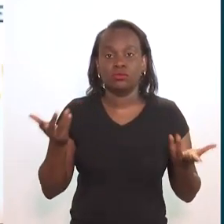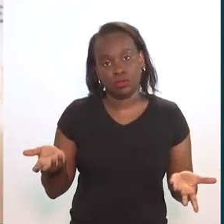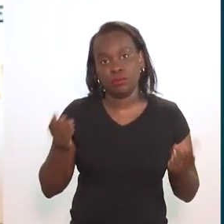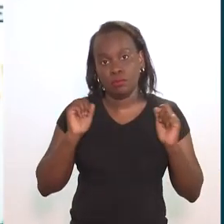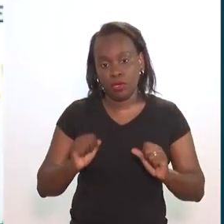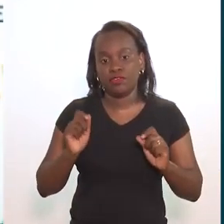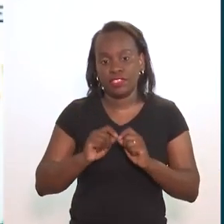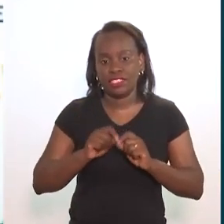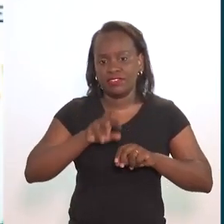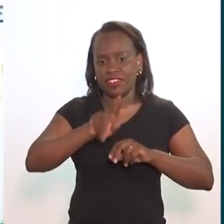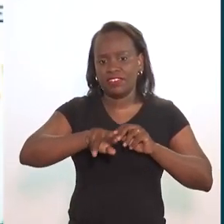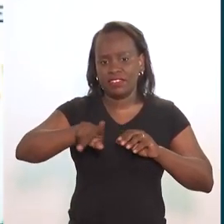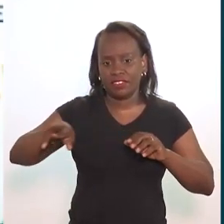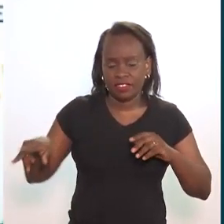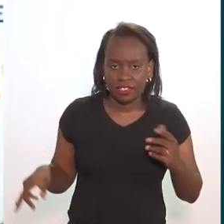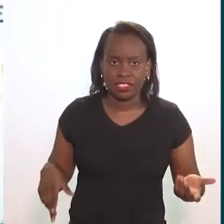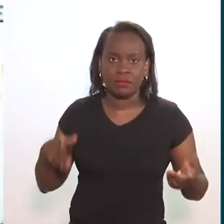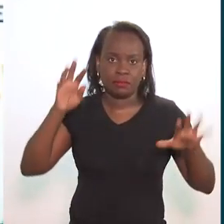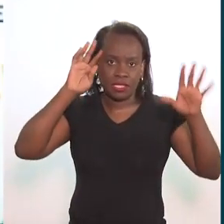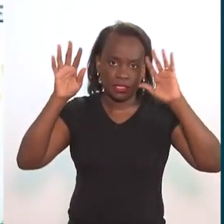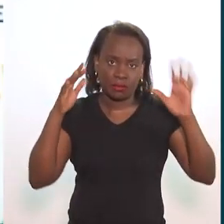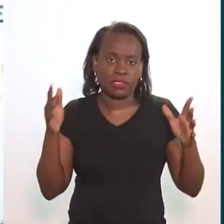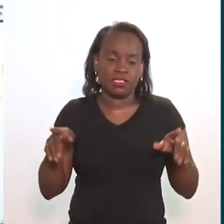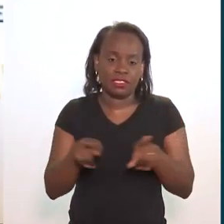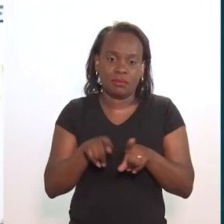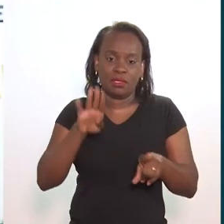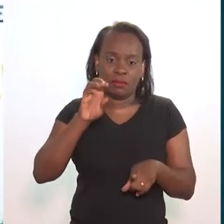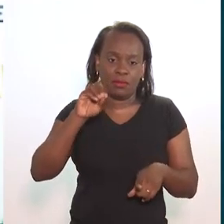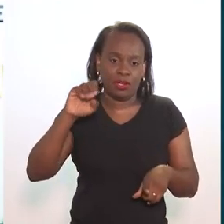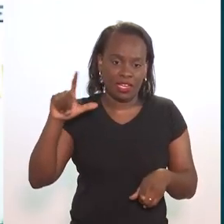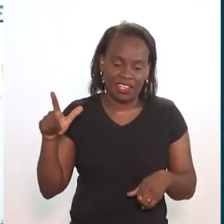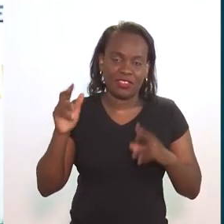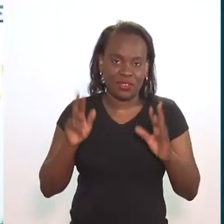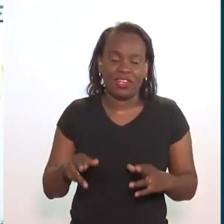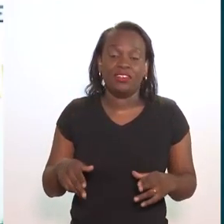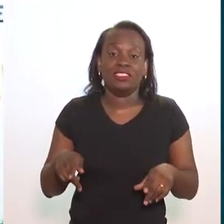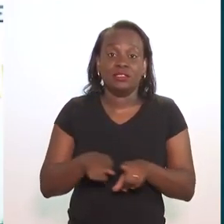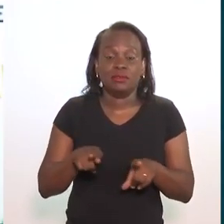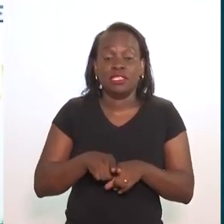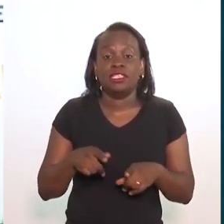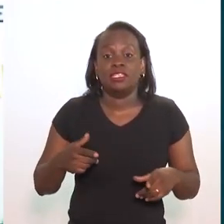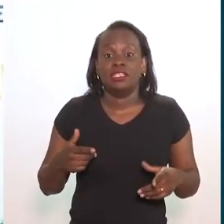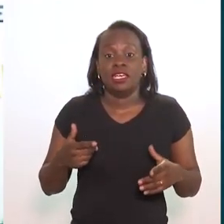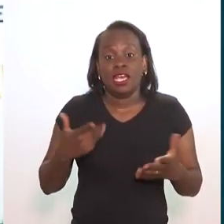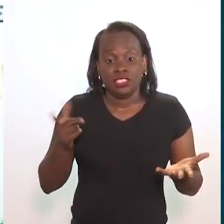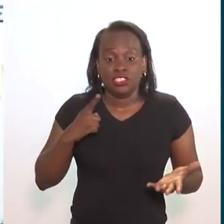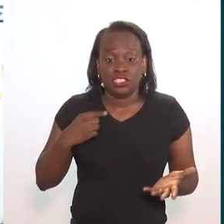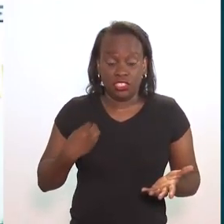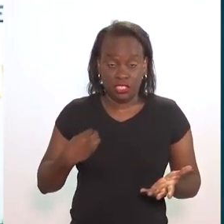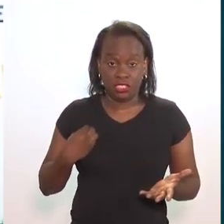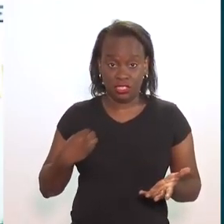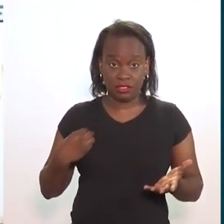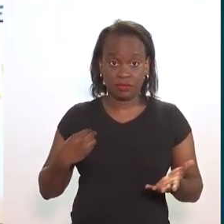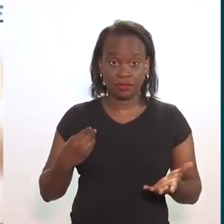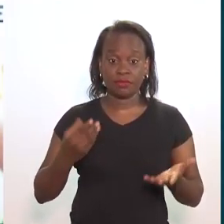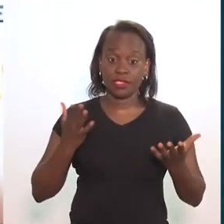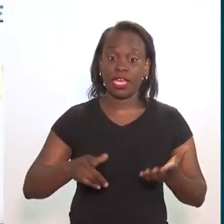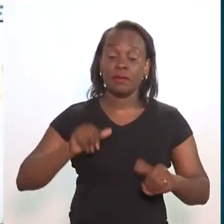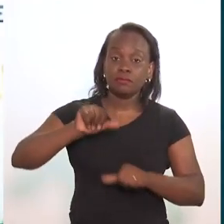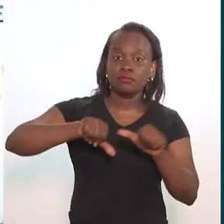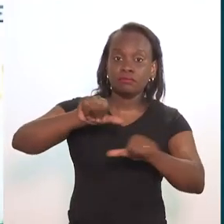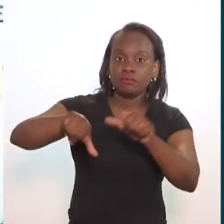estou fazendo várias menções ao pensamento do Augusto Boal também, né, que acabei de fazer agora. Mas assim, a gente está aí, isso